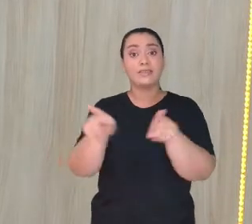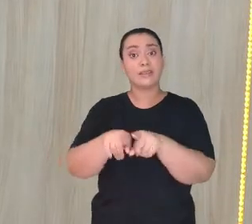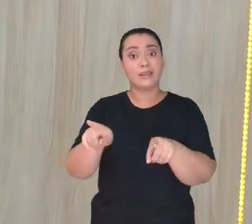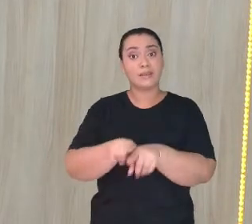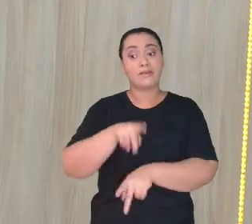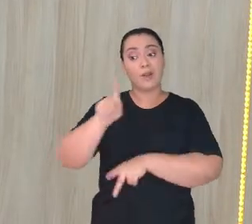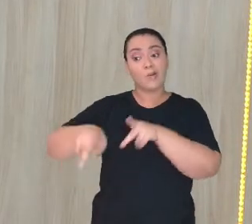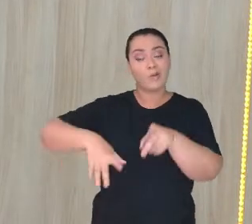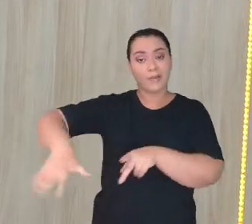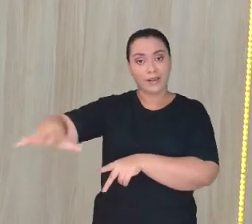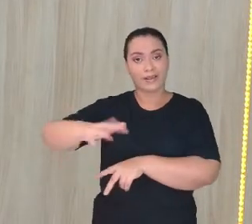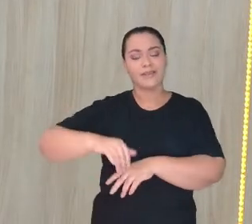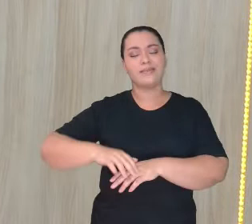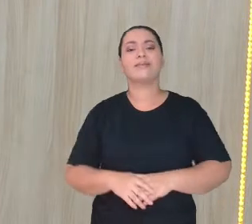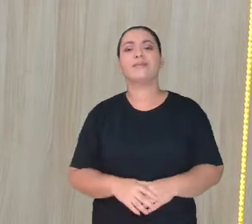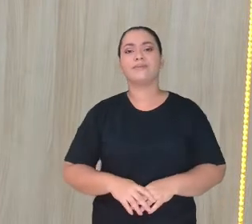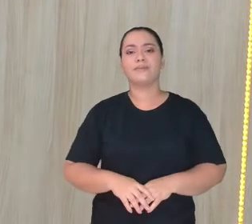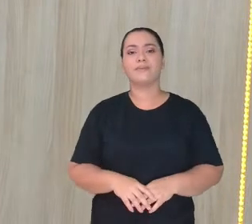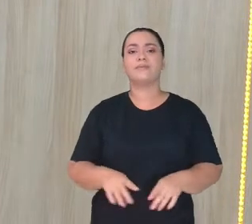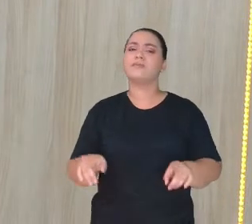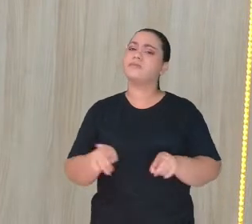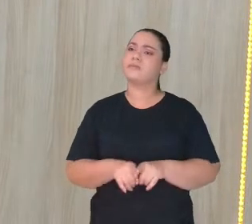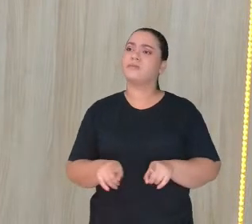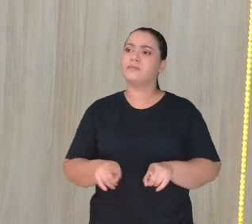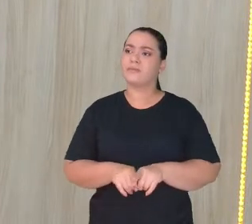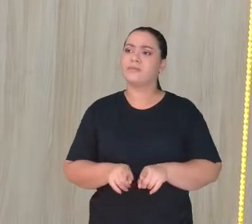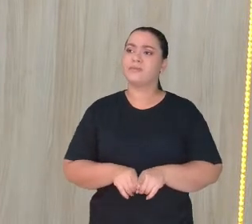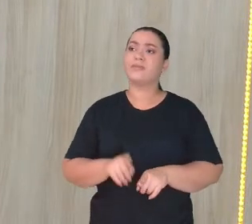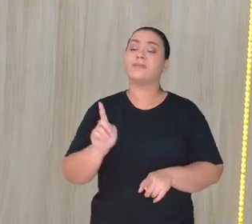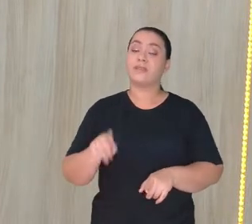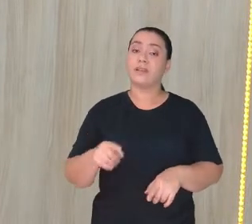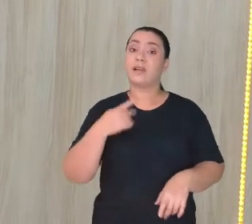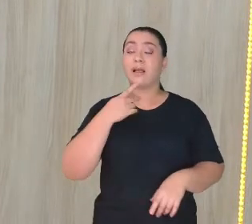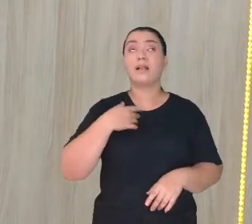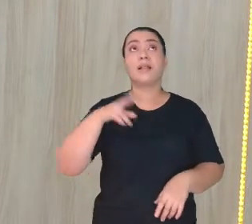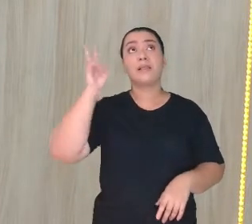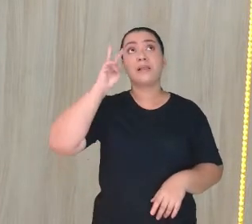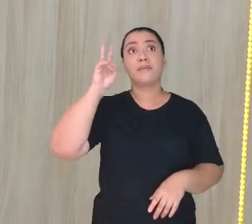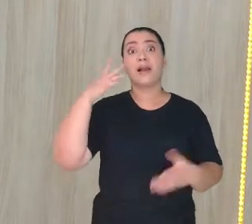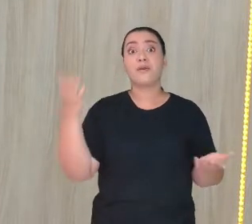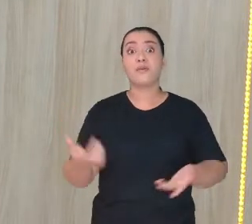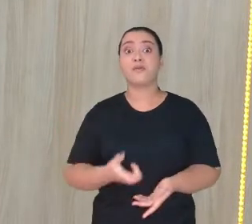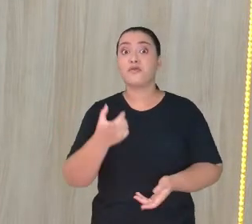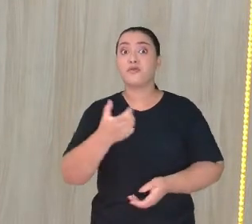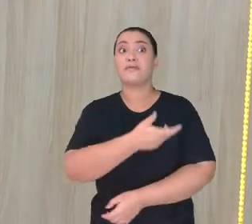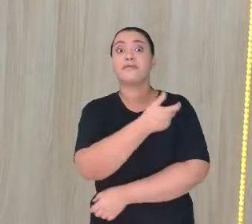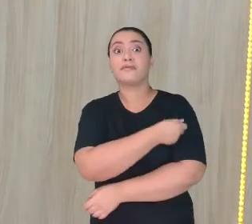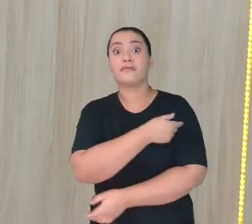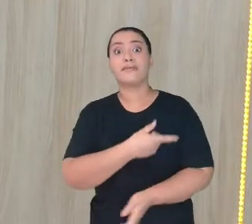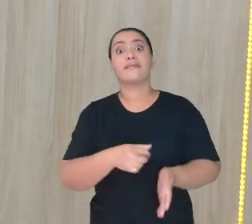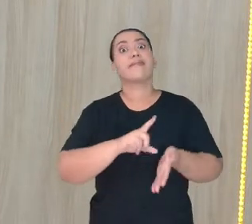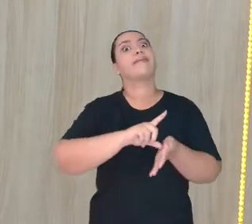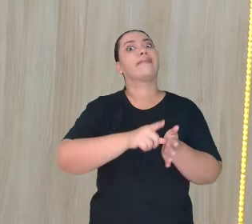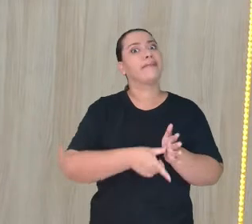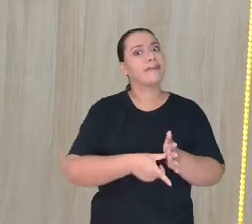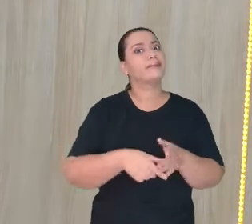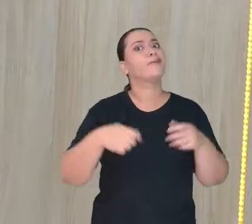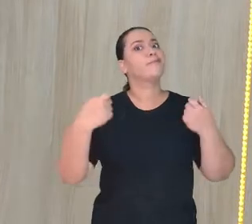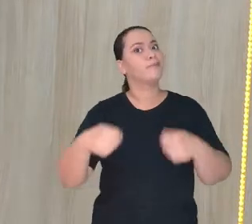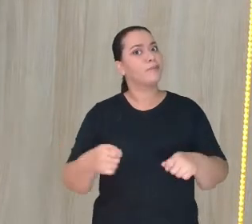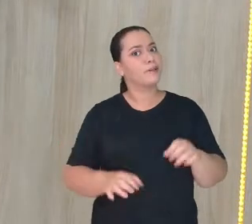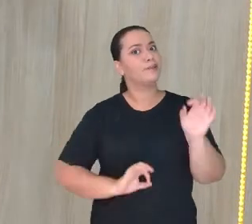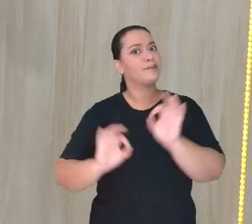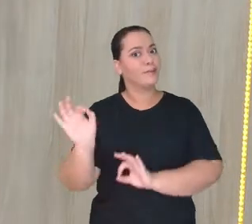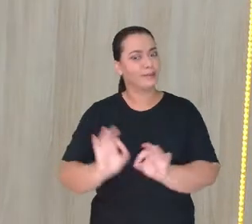lembra que a professora está com o cartão de vacinação atrasado. E precisa também atualizar, Dose